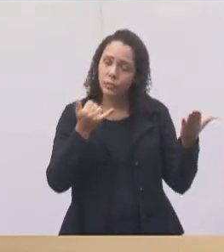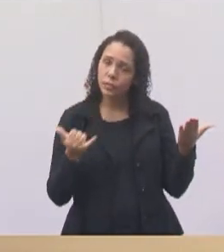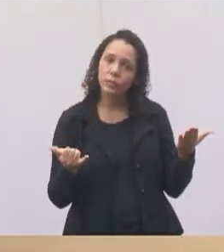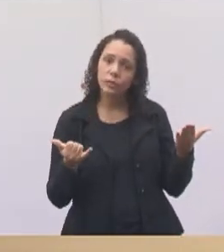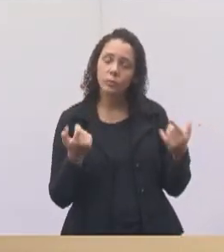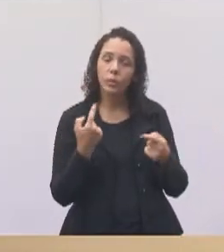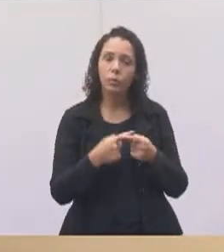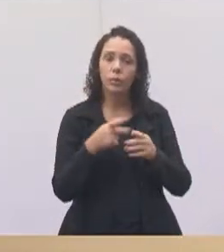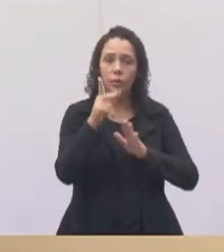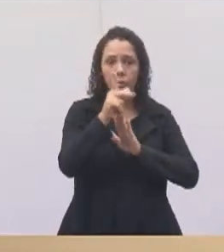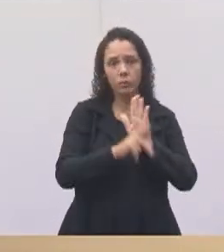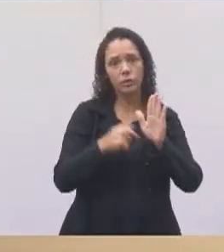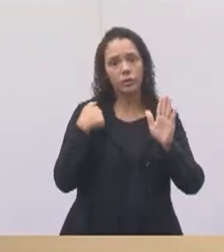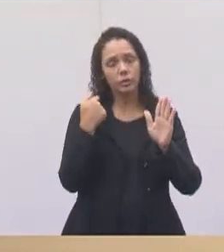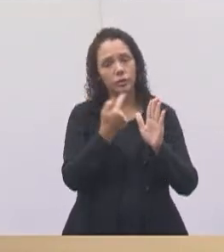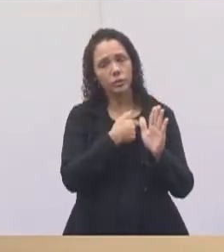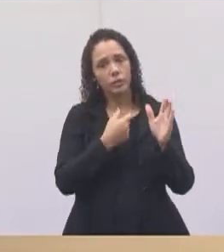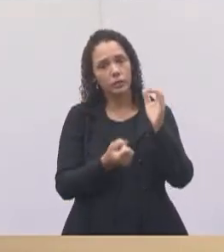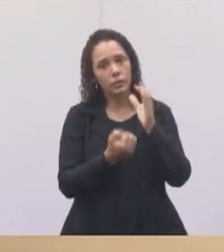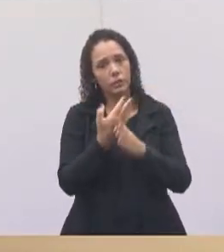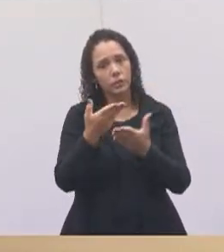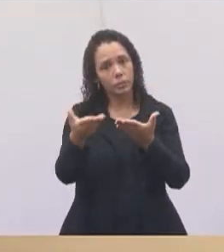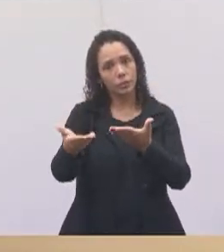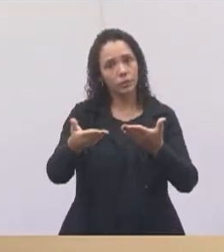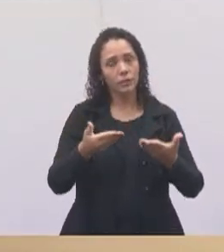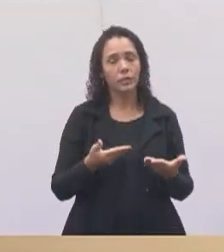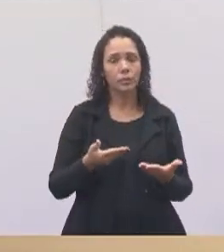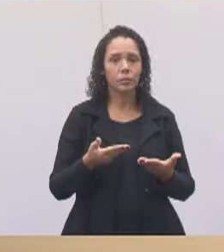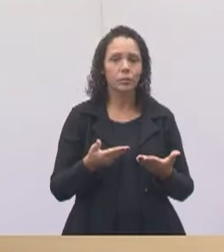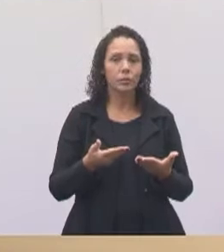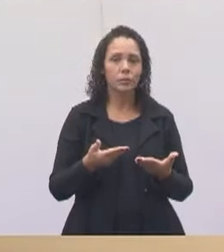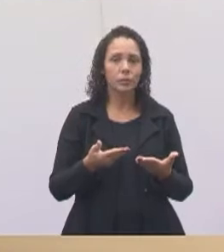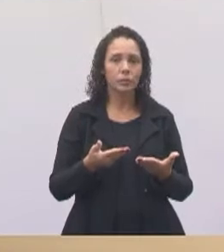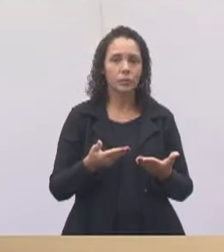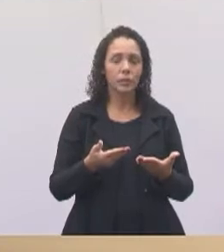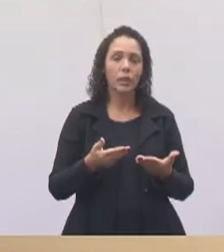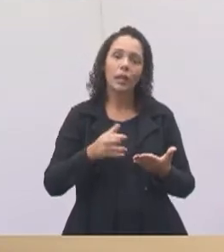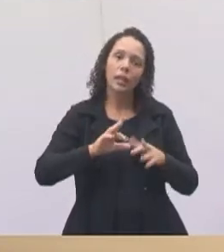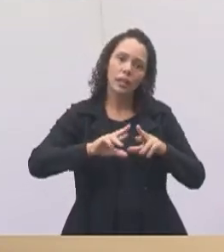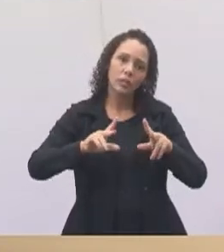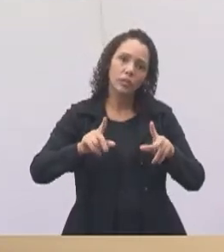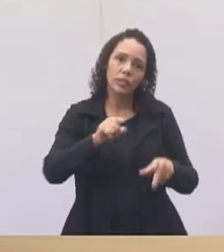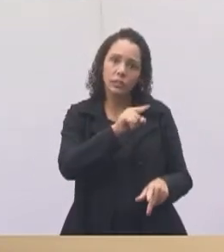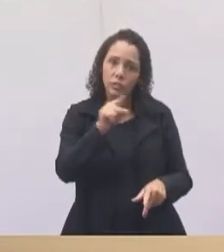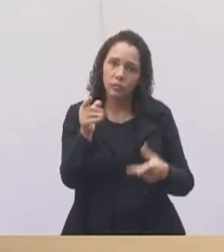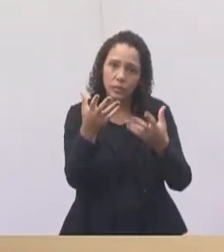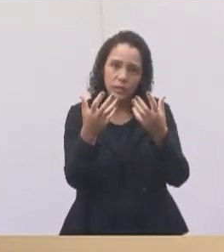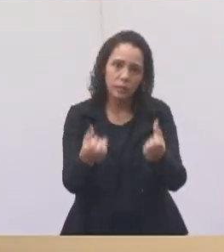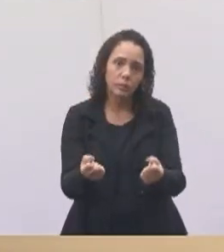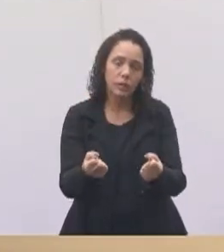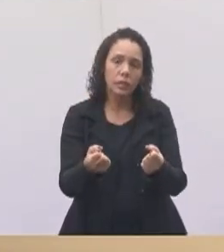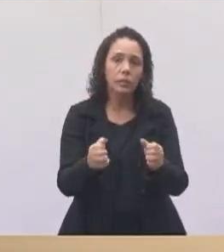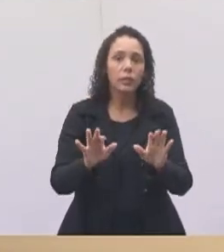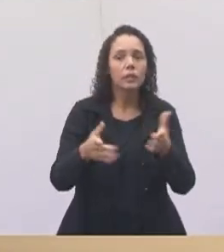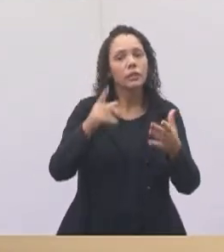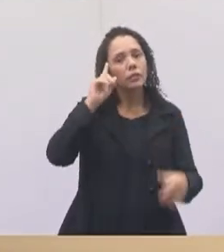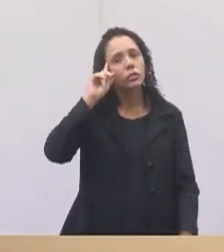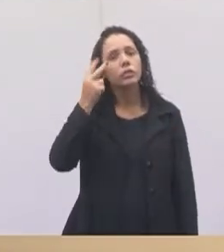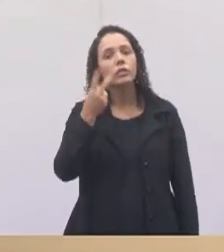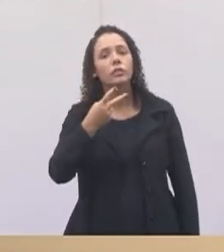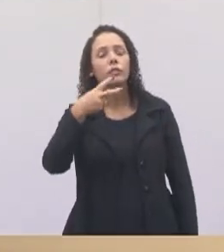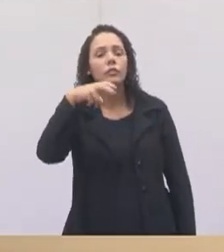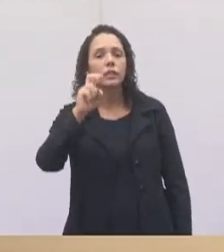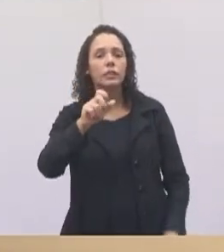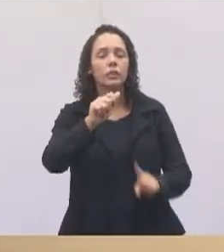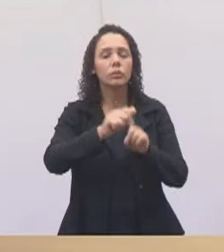os projetos que a gente colocou nessa casa não vai como vocês receberam na mão. Então vai ser no dia 25 de março,